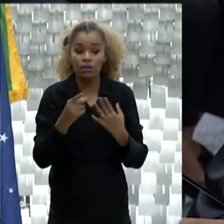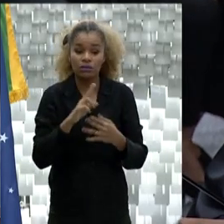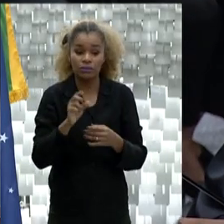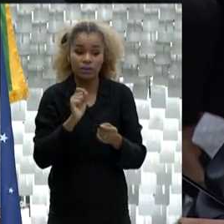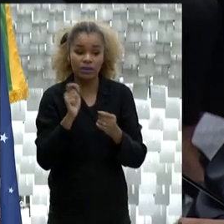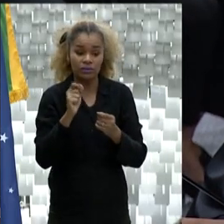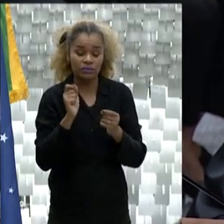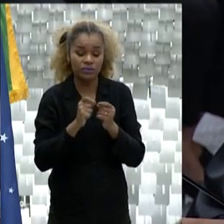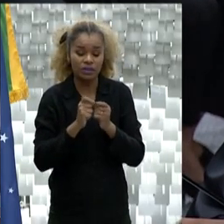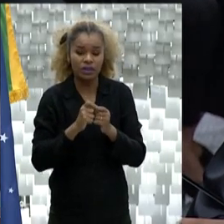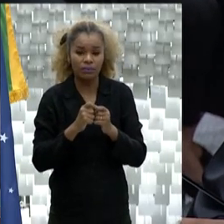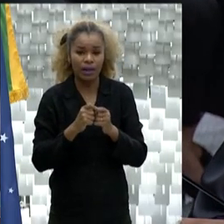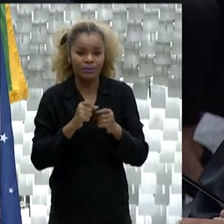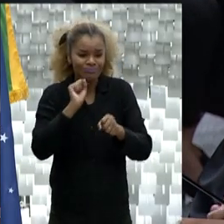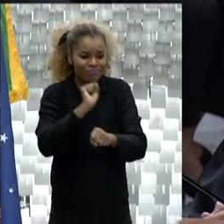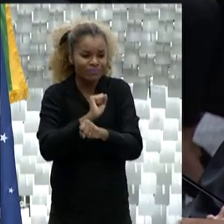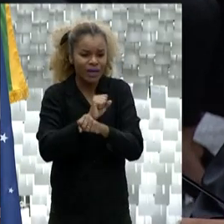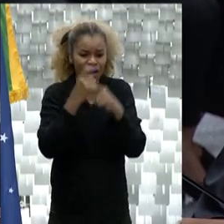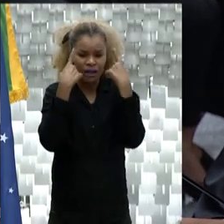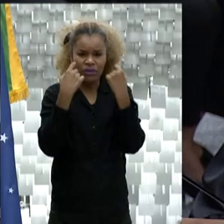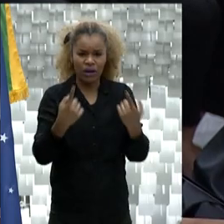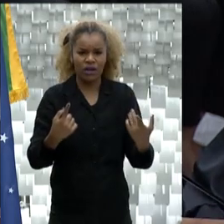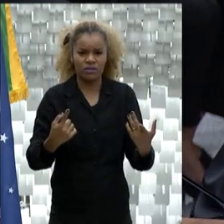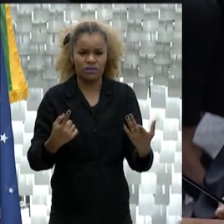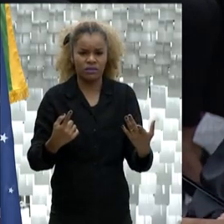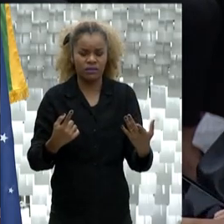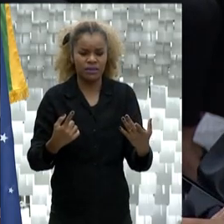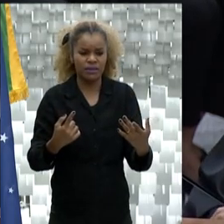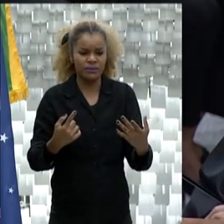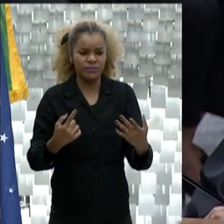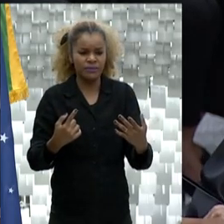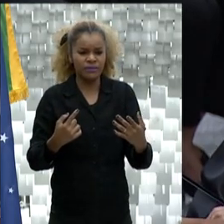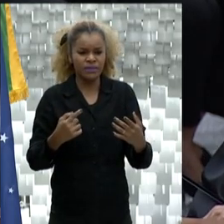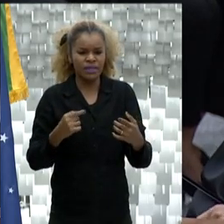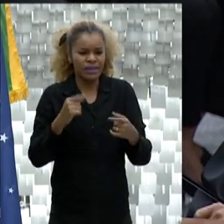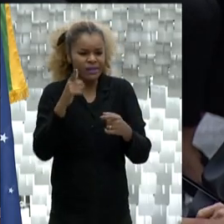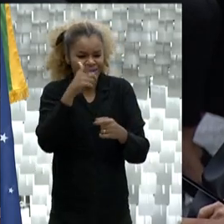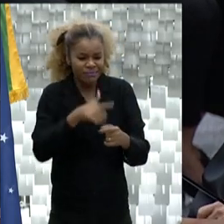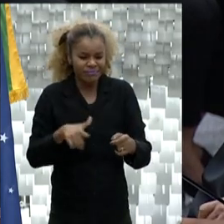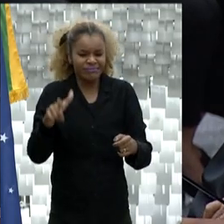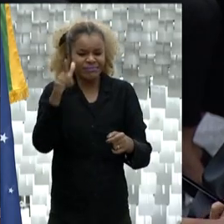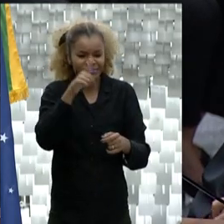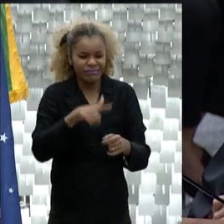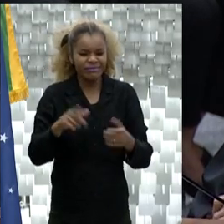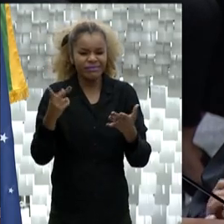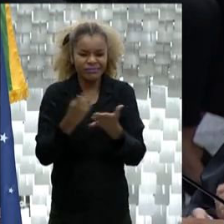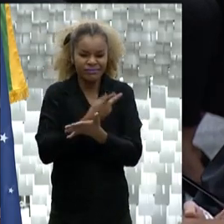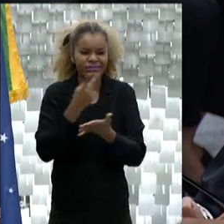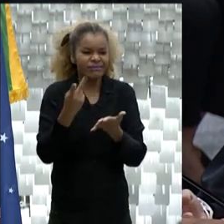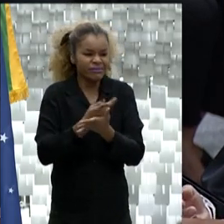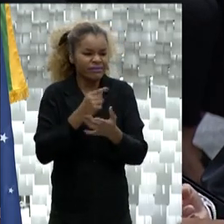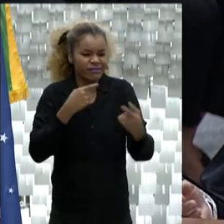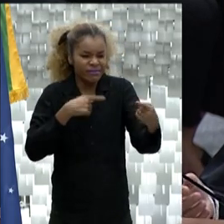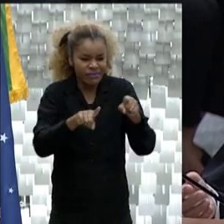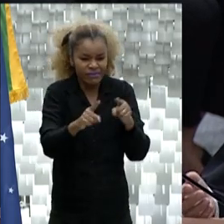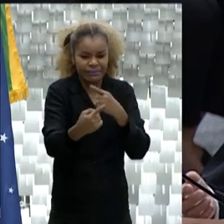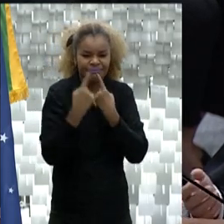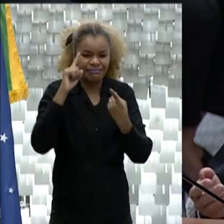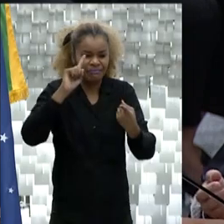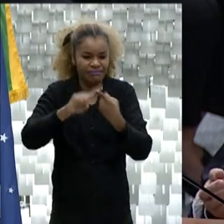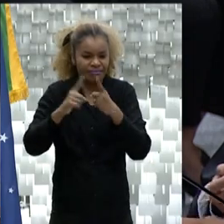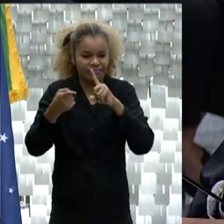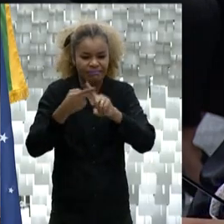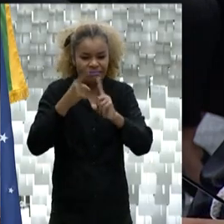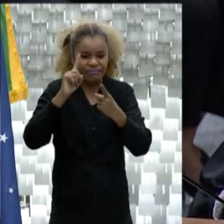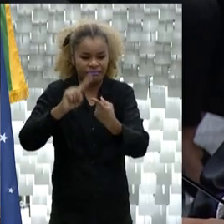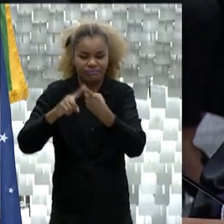esses atos de violência, em infindável ciclo vicioso de acerto de contas. Tal